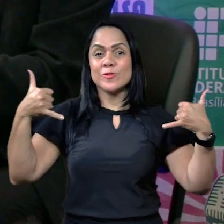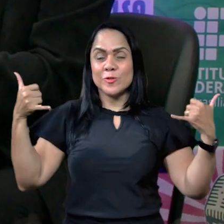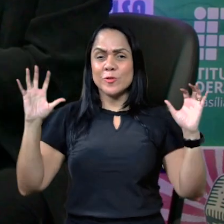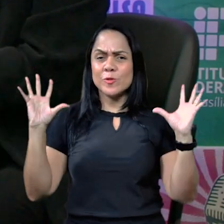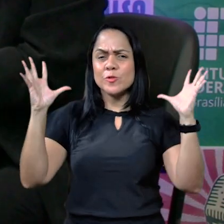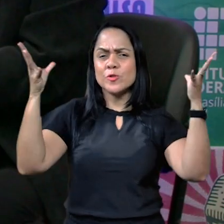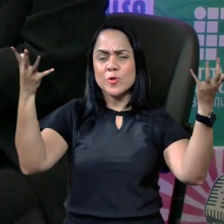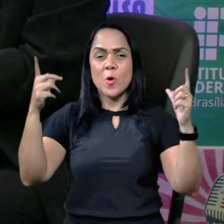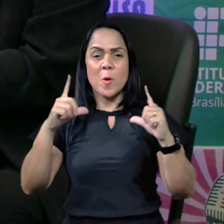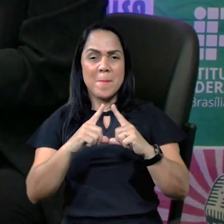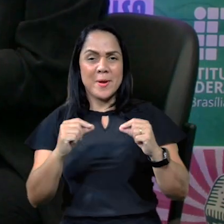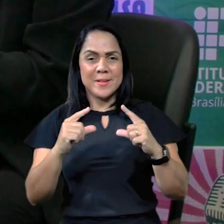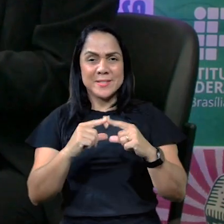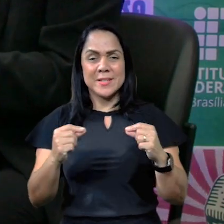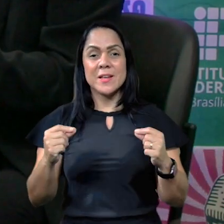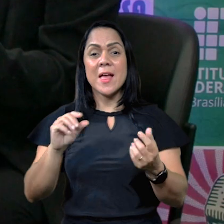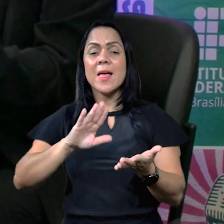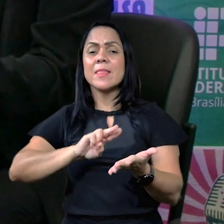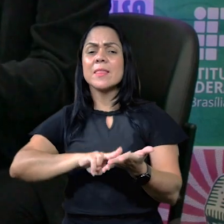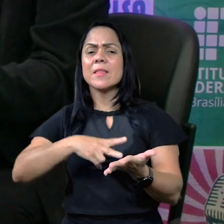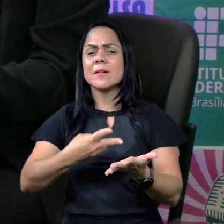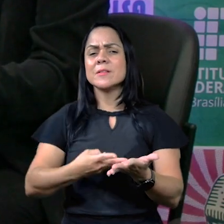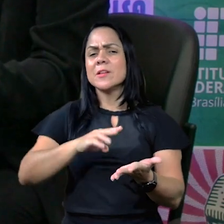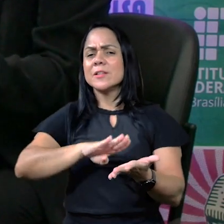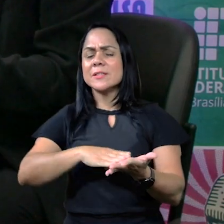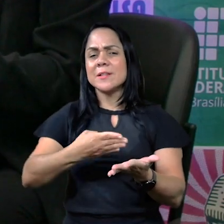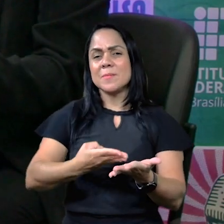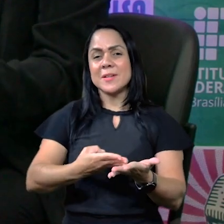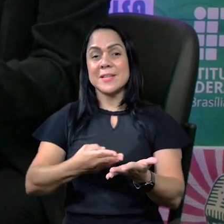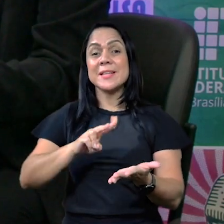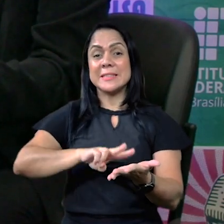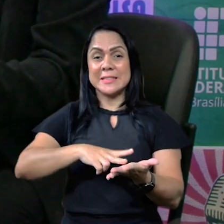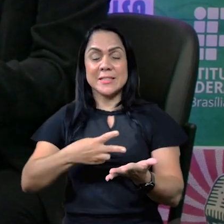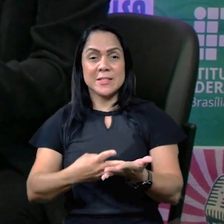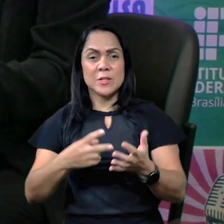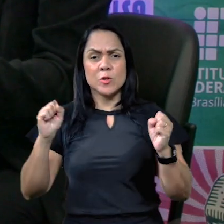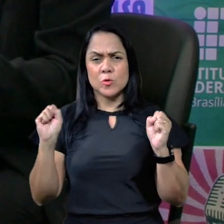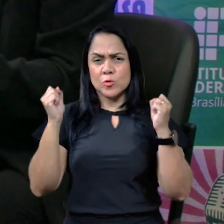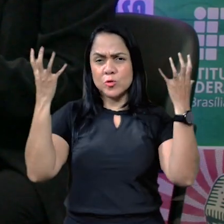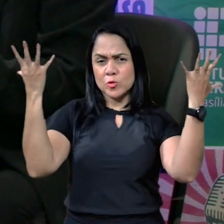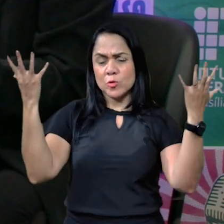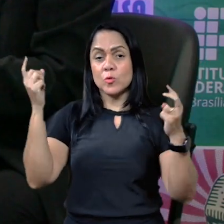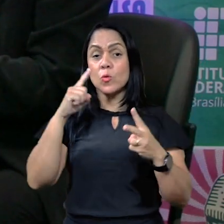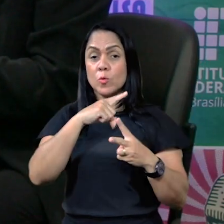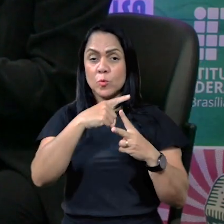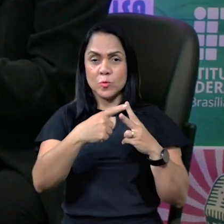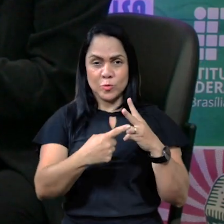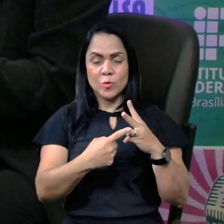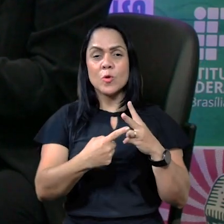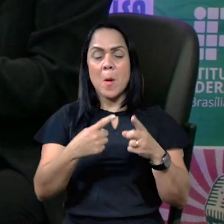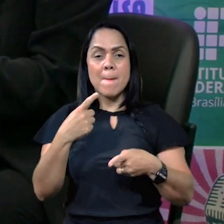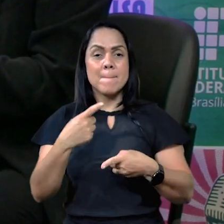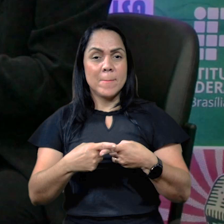que faz. É a tradução ou a interpretação? Para show é tradução. Para show são os dois. Os dois?